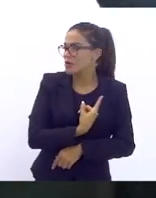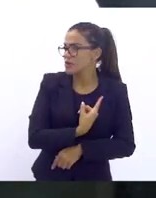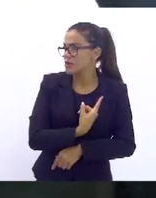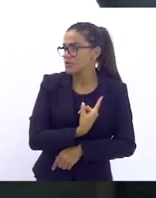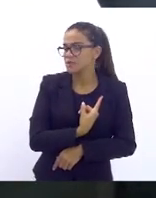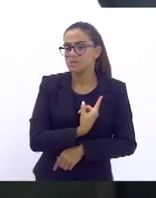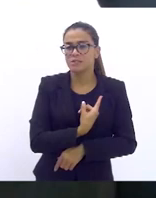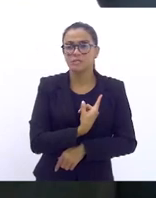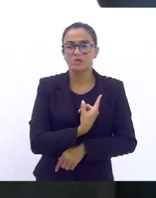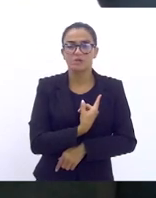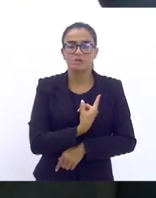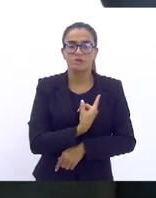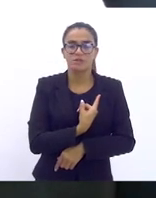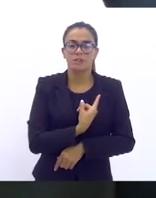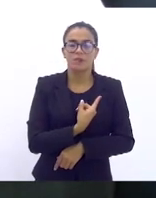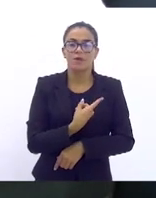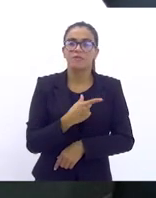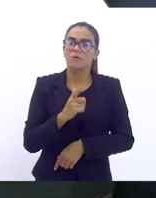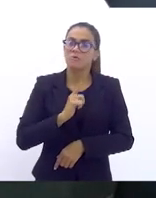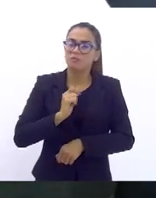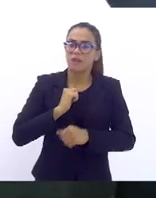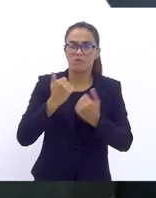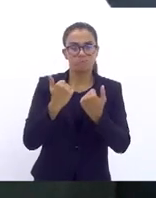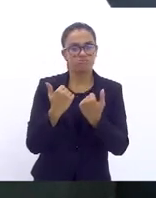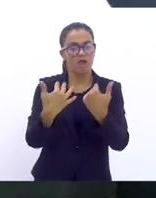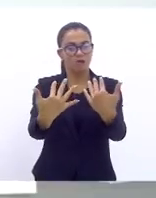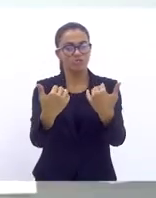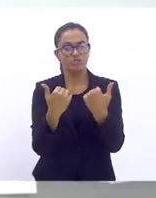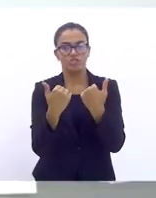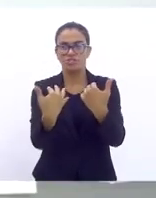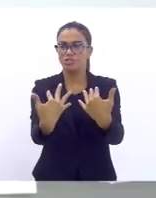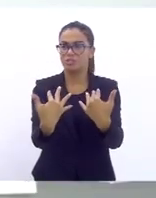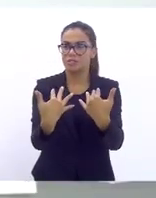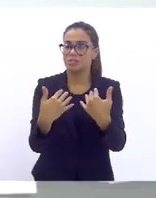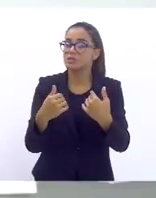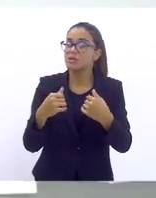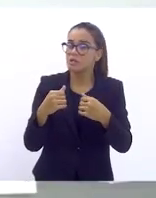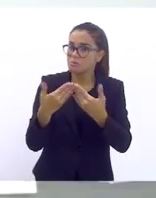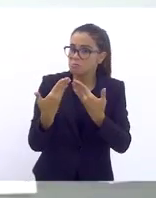as audiências públicas que debateremos